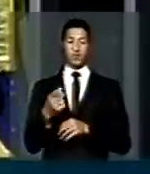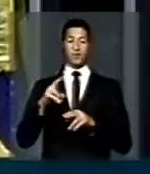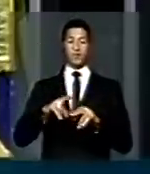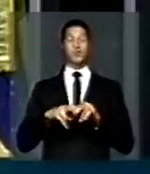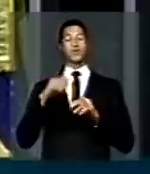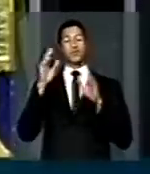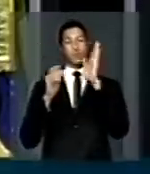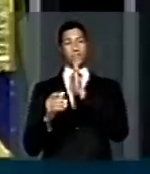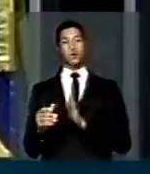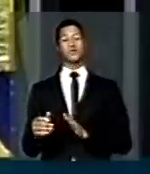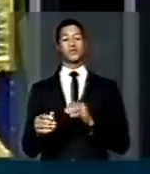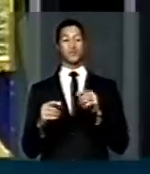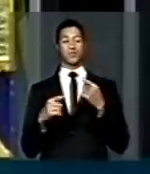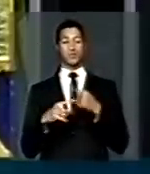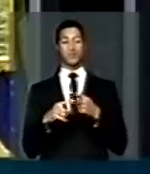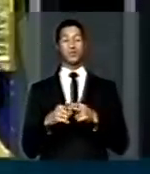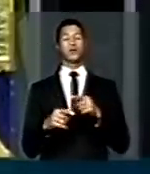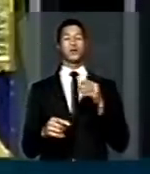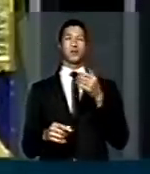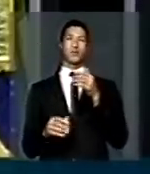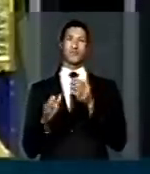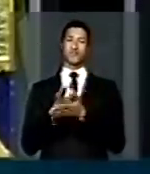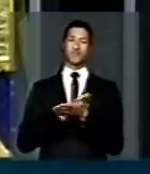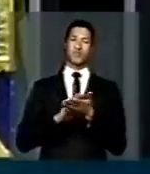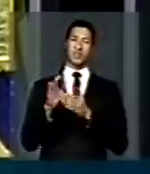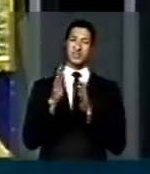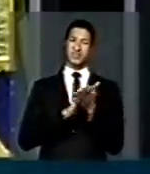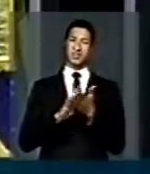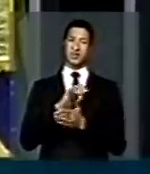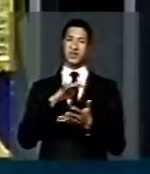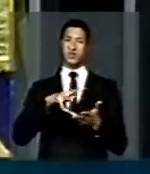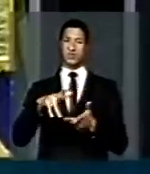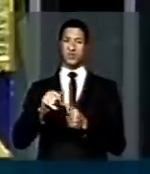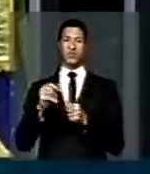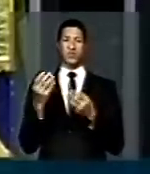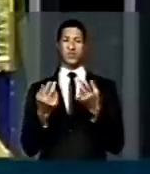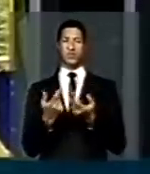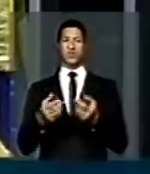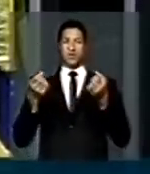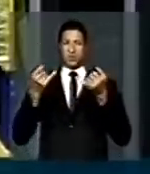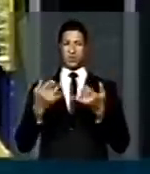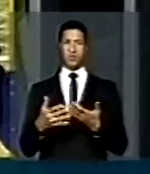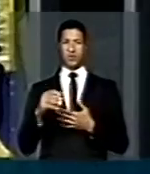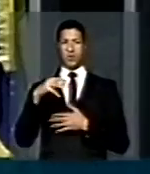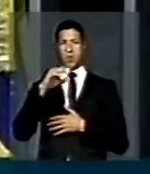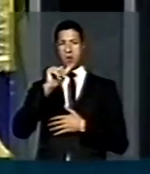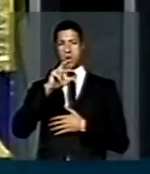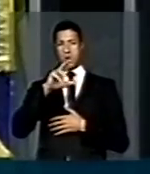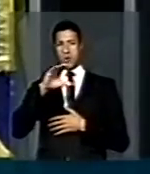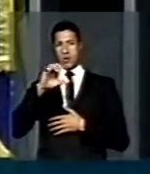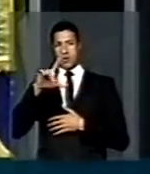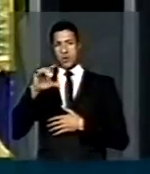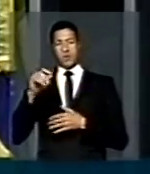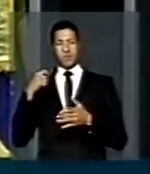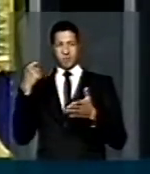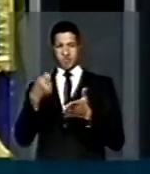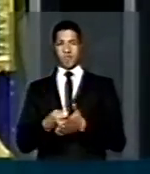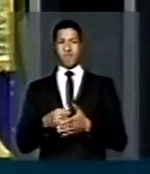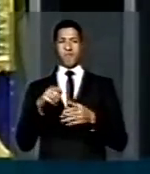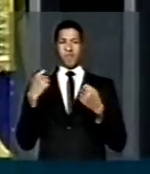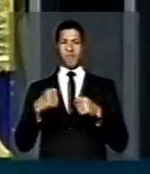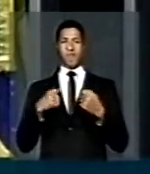pro Brasil porque em nenhuma parte do mundo como explicou há pouco o deputado Marcelo Almeida se impõe a